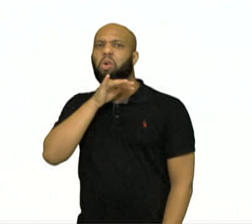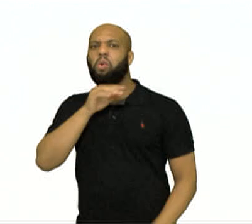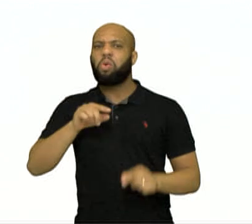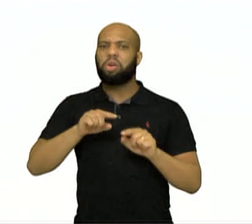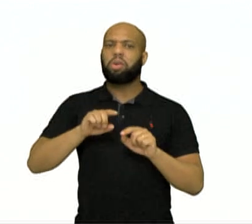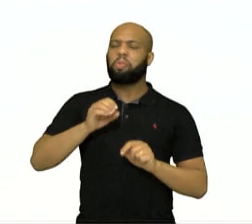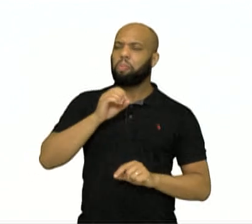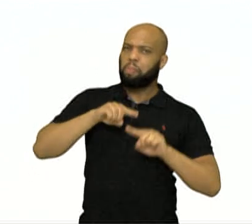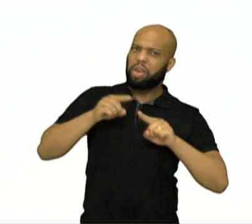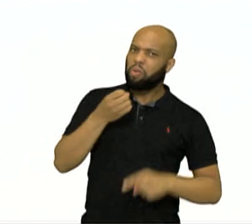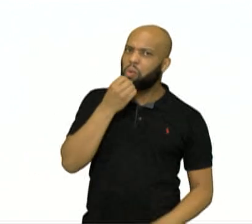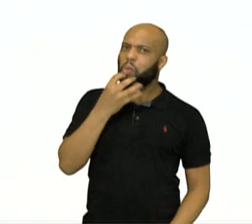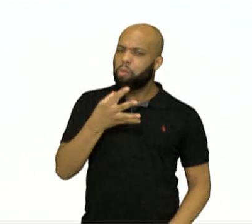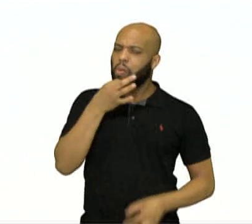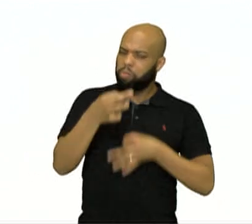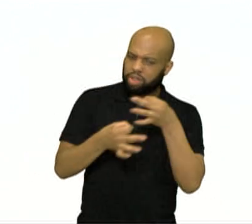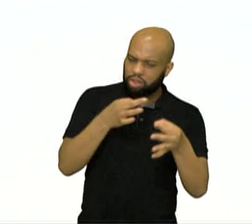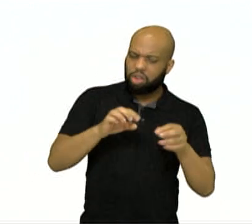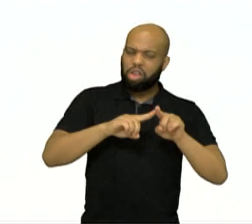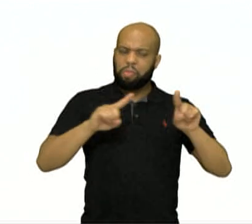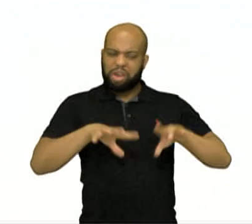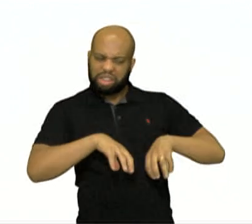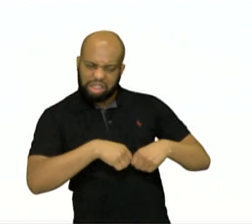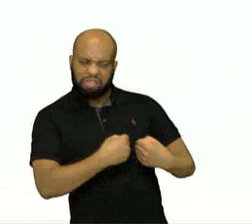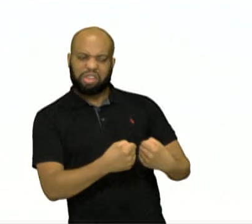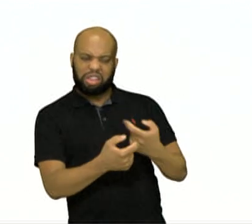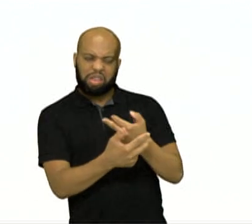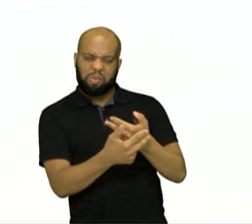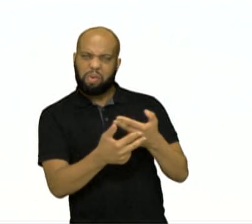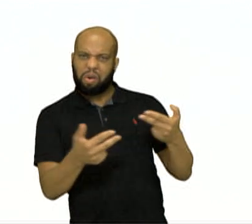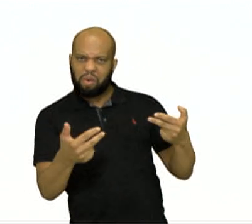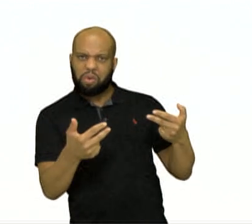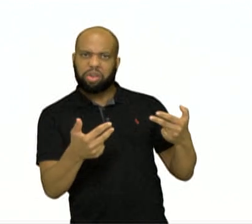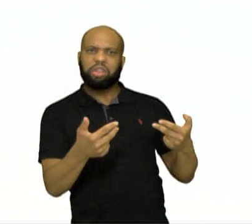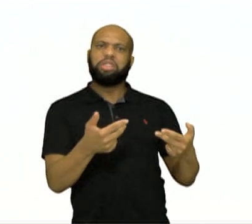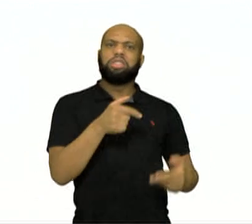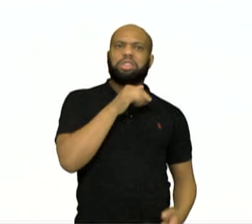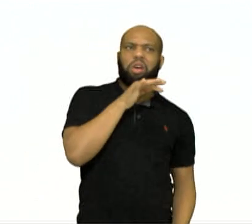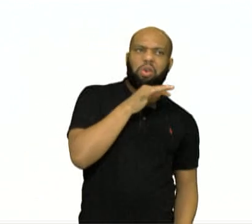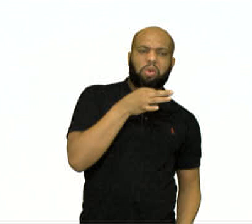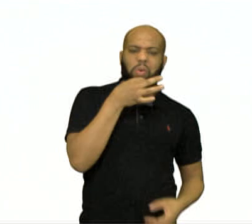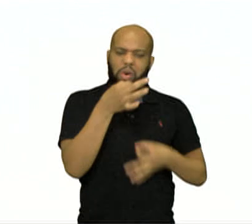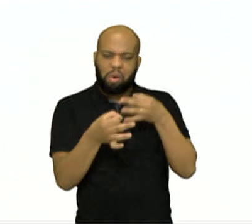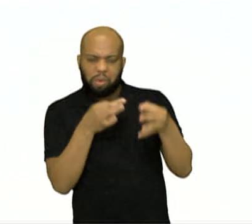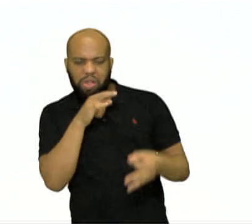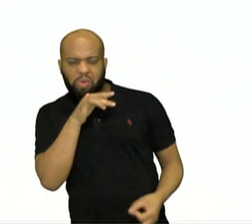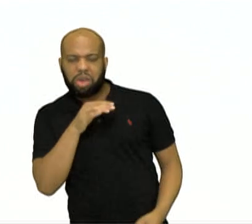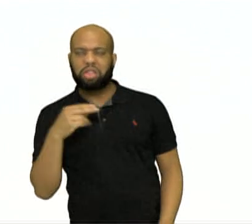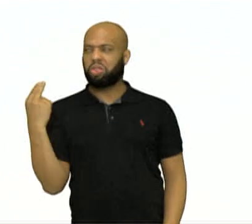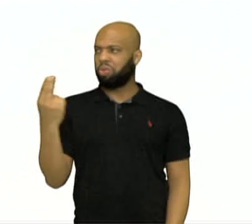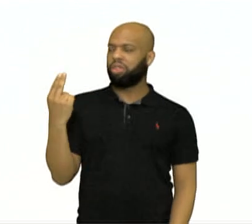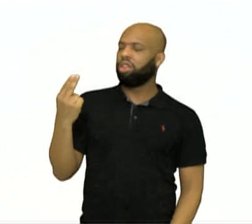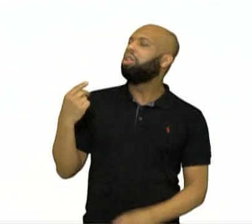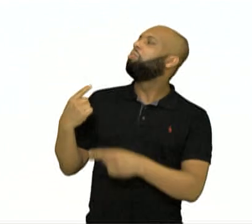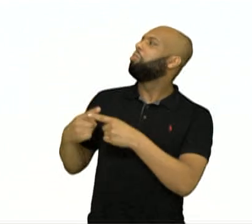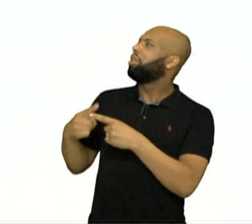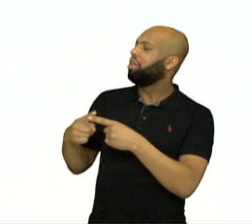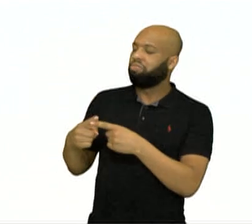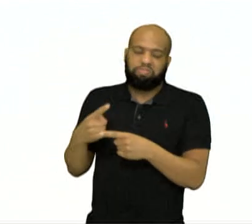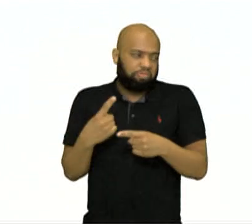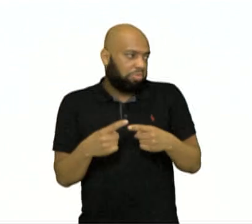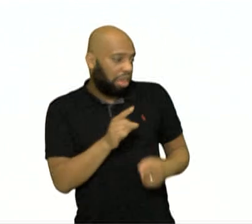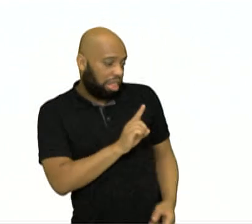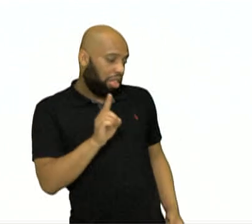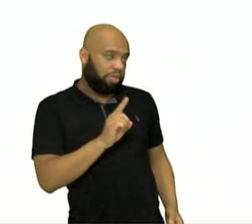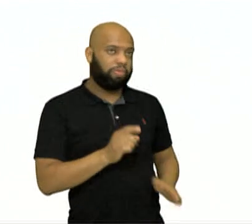uma boa causa com argumentos ruins. E por quê? Por que não? Epa! Vocês viram então?